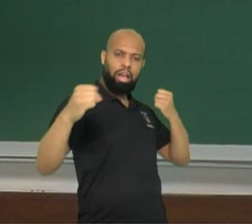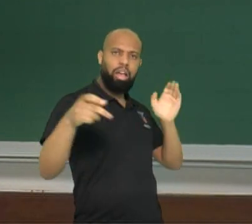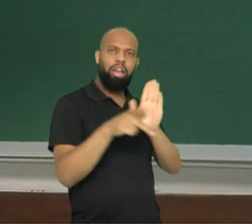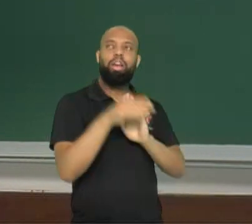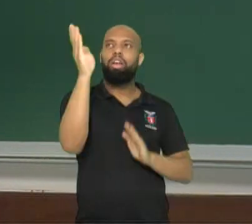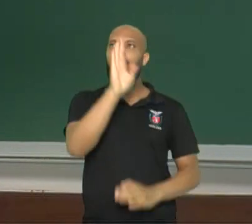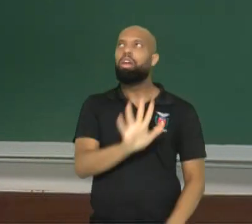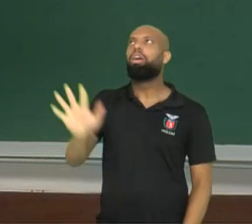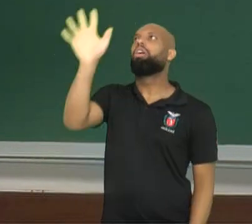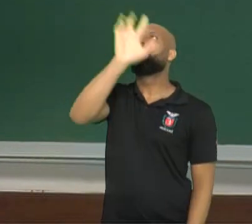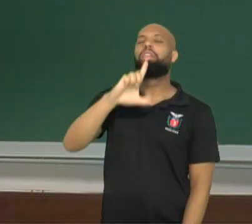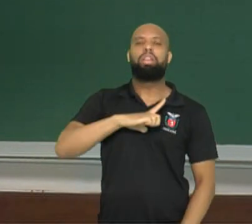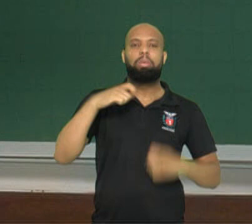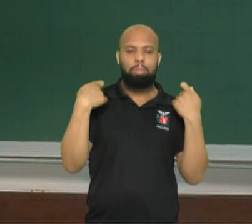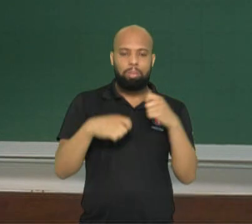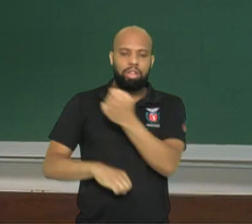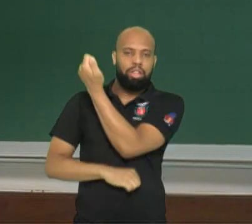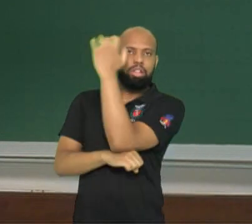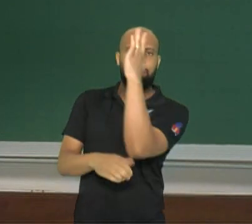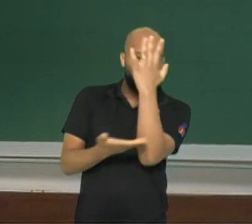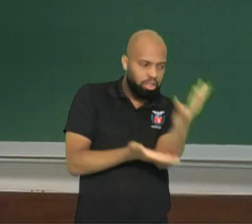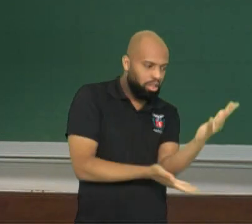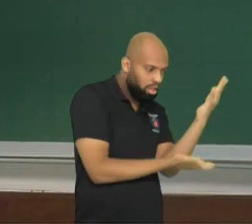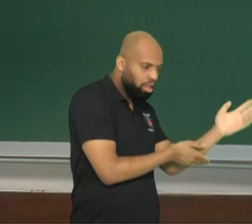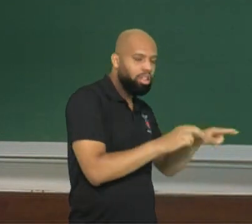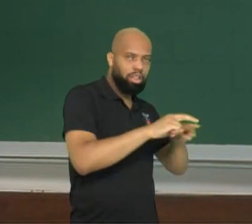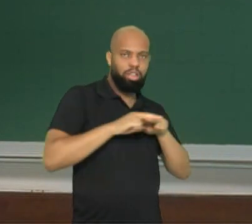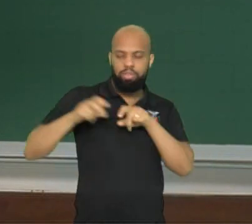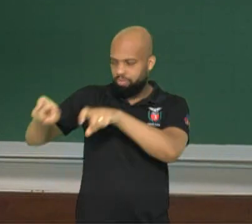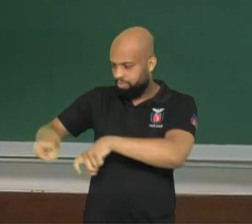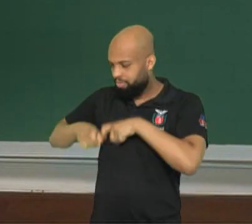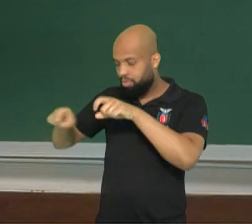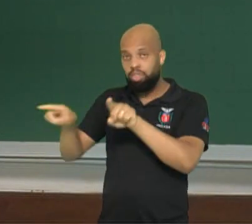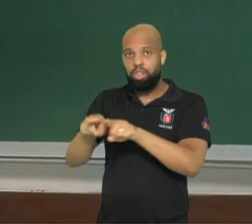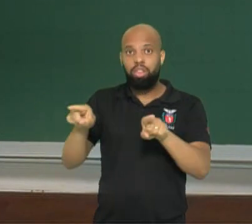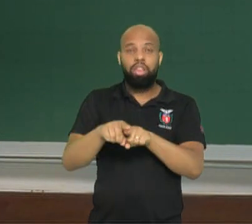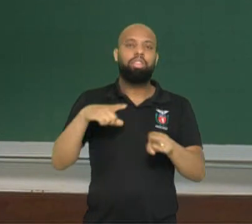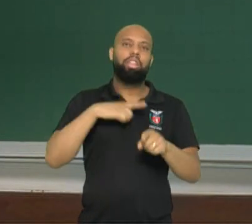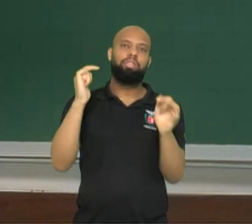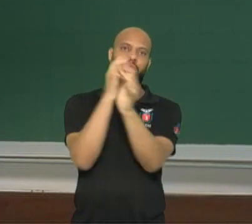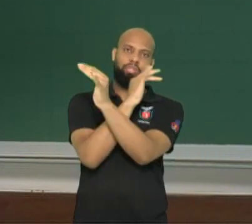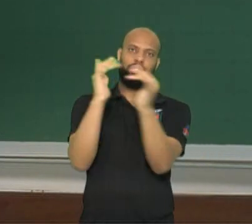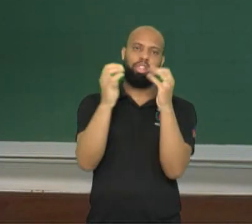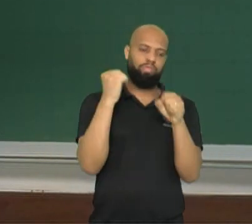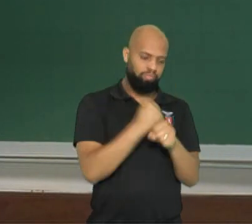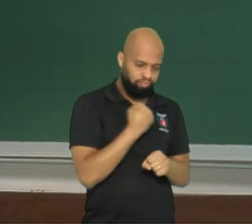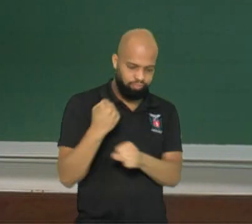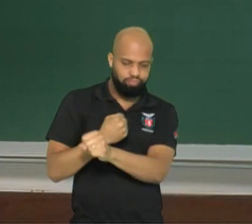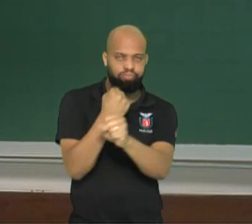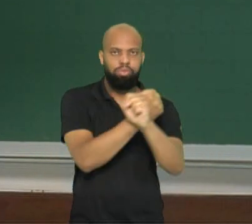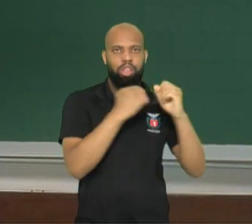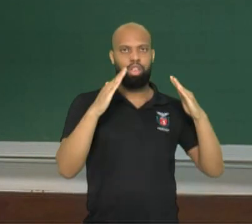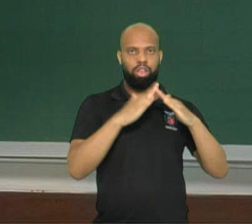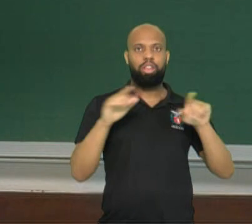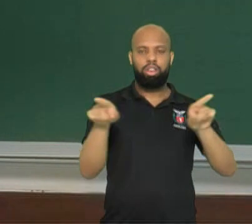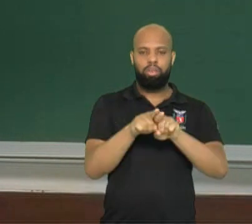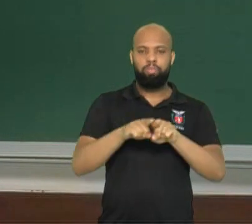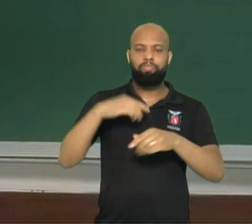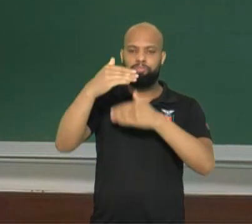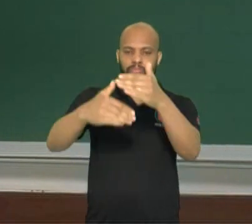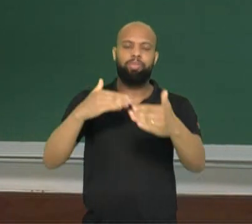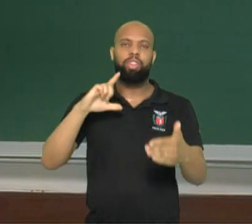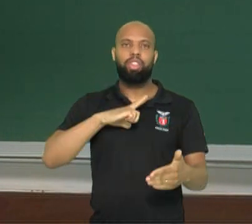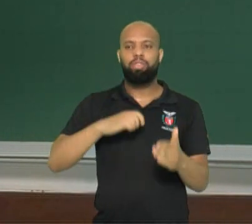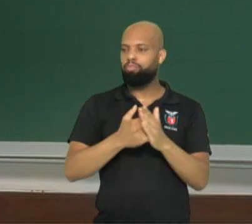brasileiro, que precisa ser desmatado para a agricultura. E ainda a urbanização, que também é um processo, né, um processo que às vezes,